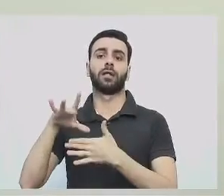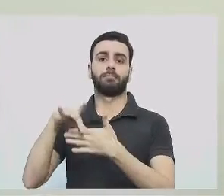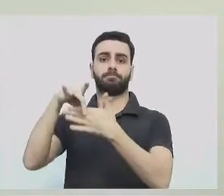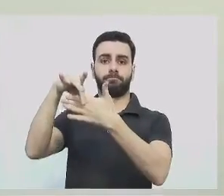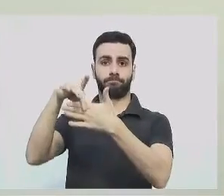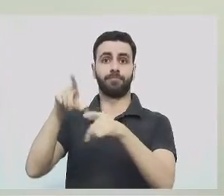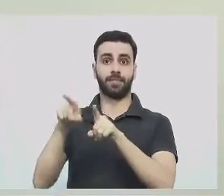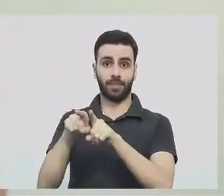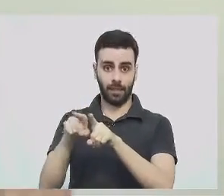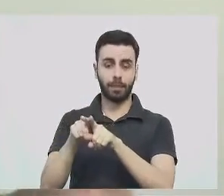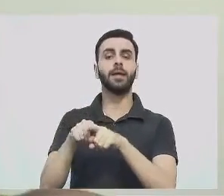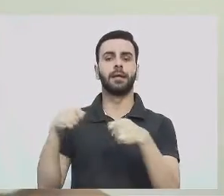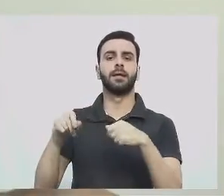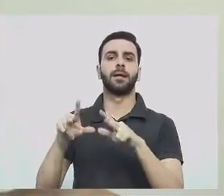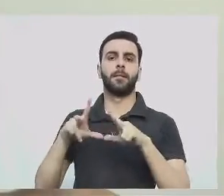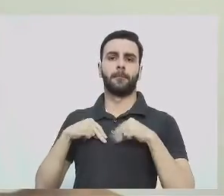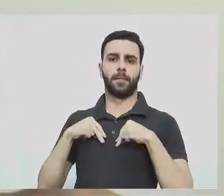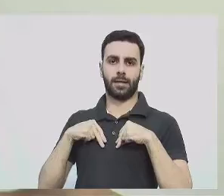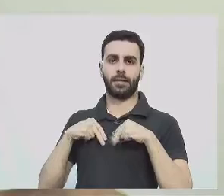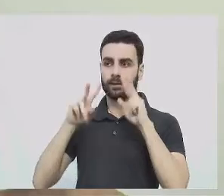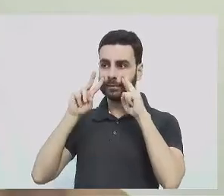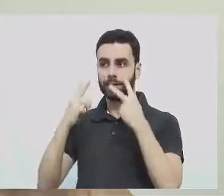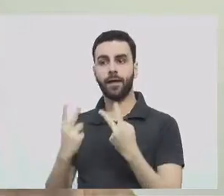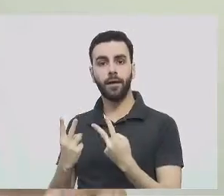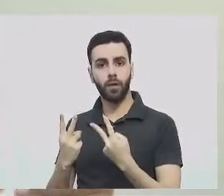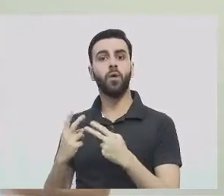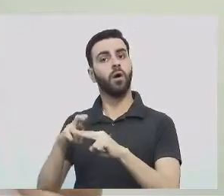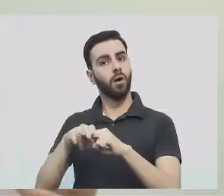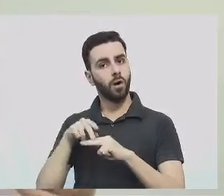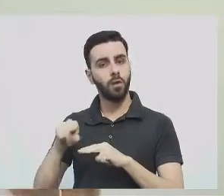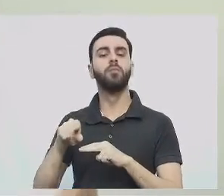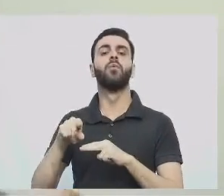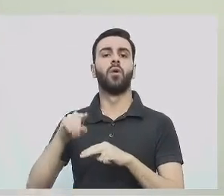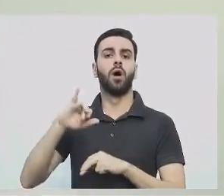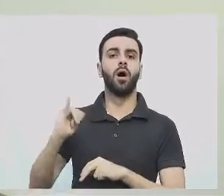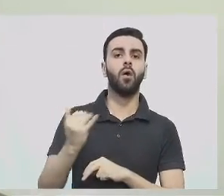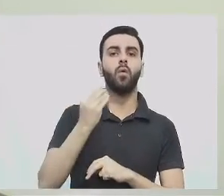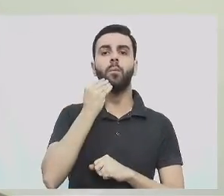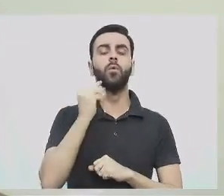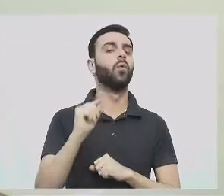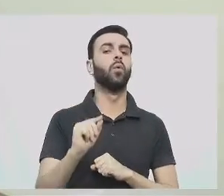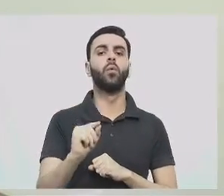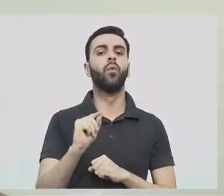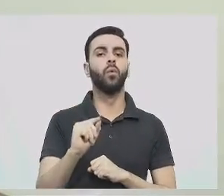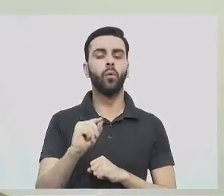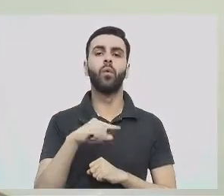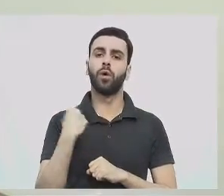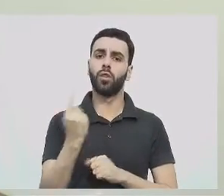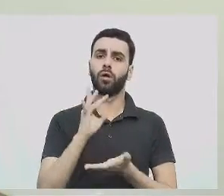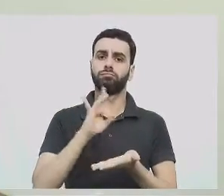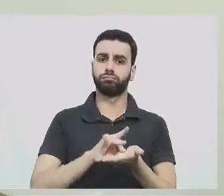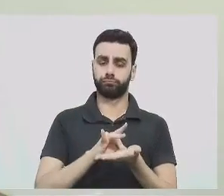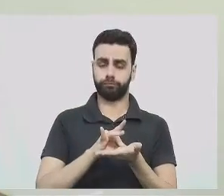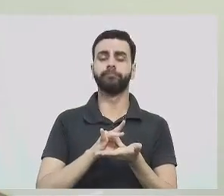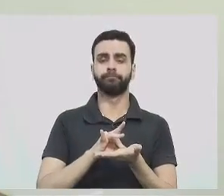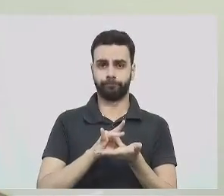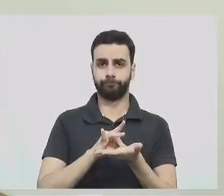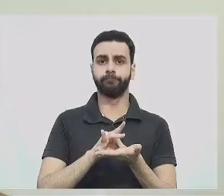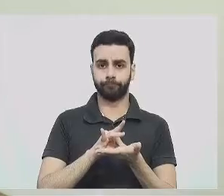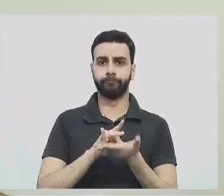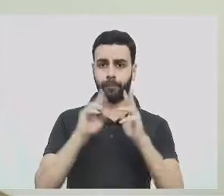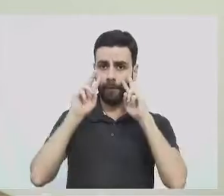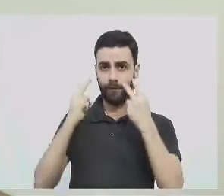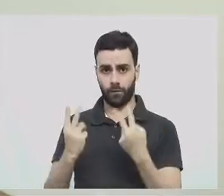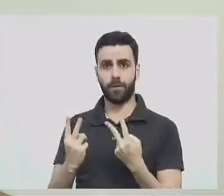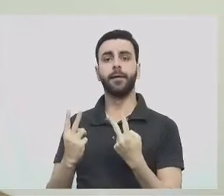instituição, merecem todo o reconhecimento. Para a oportunidade também, professor Nelson, a gente reconhece aqui